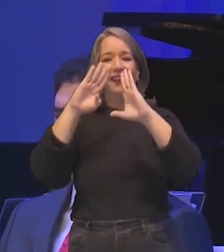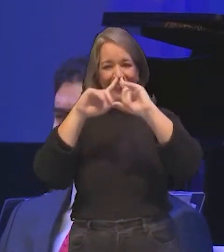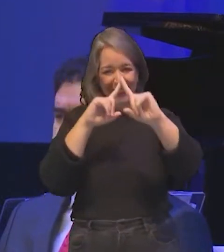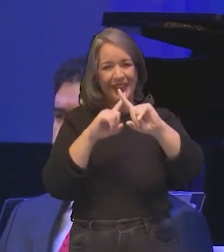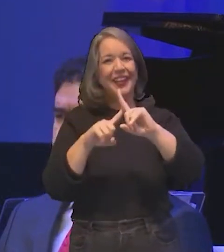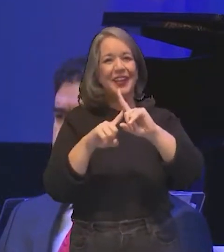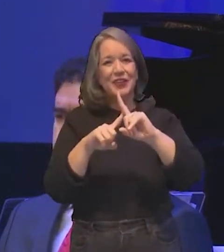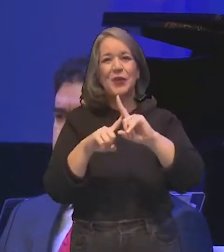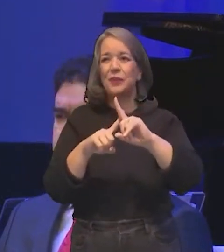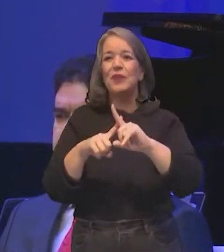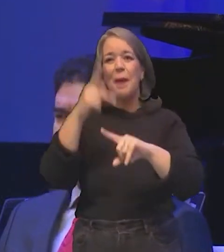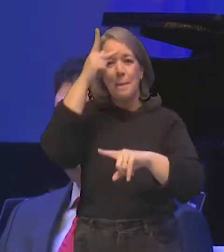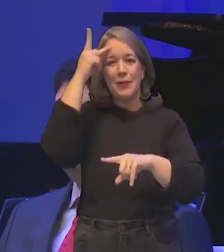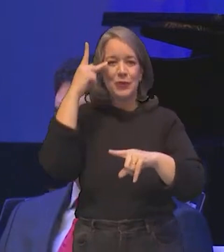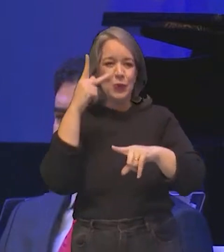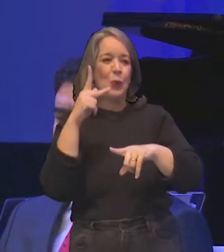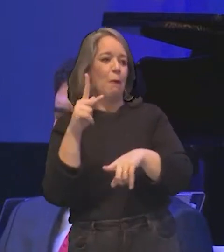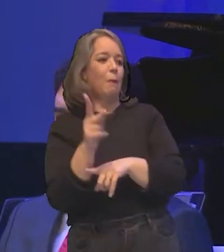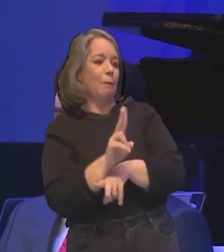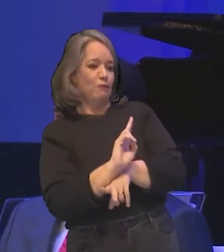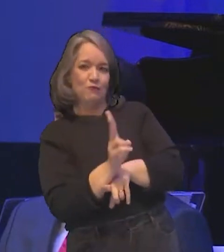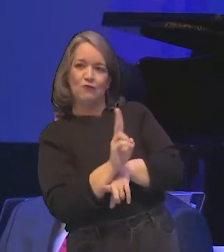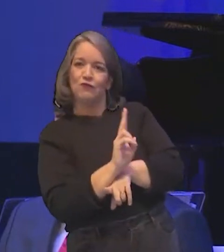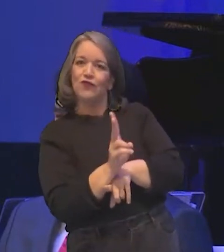com um sorriso no rosto e amor no coração.